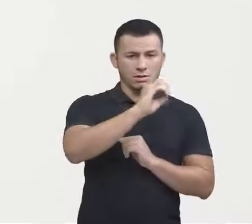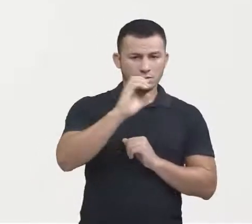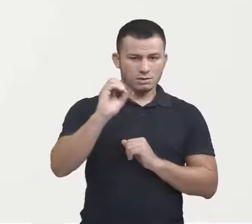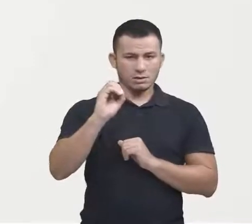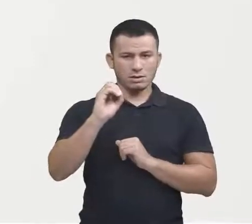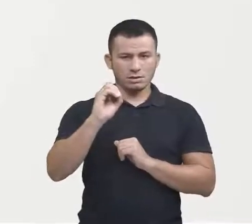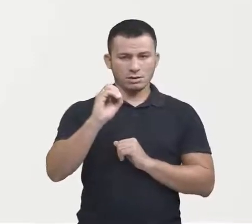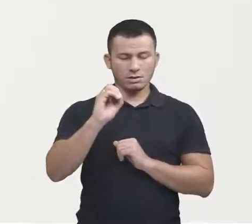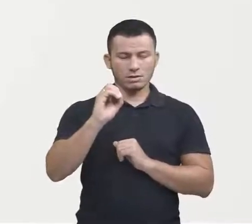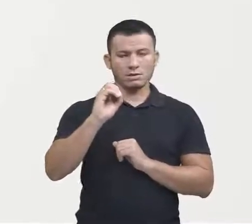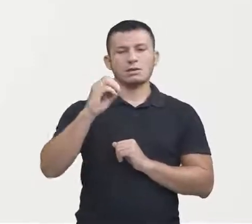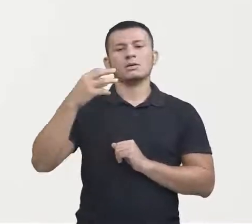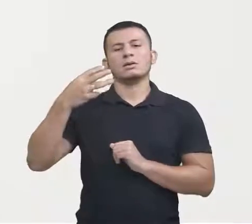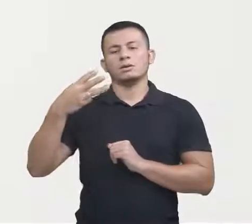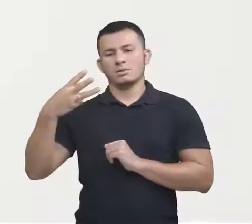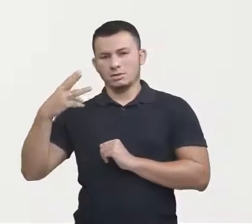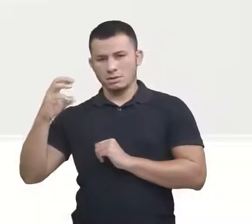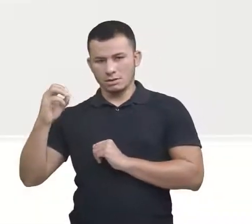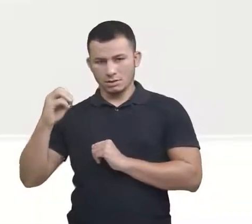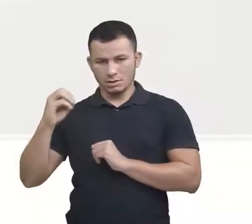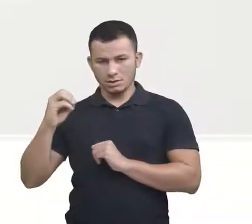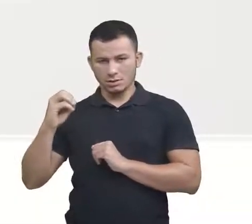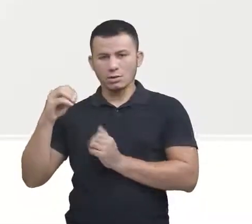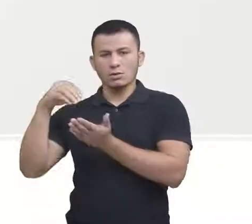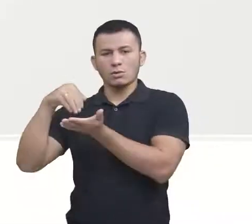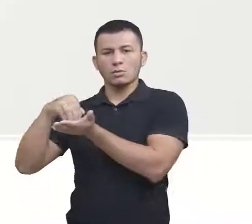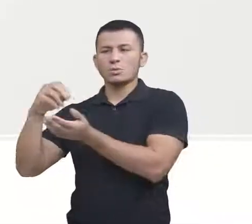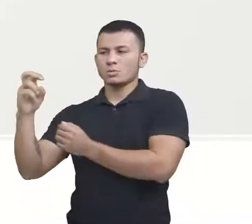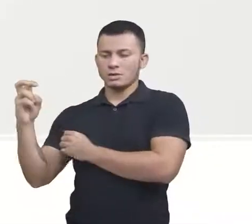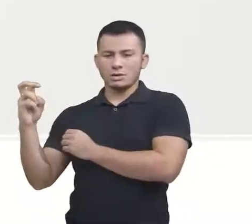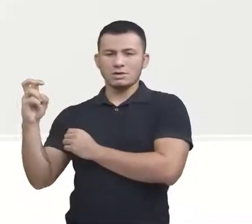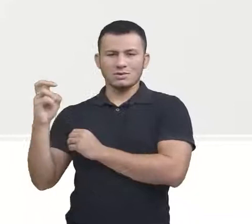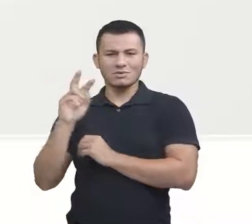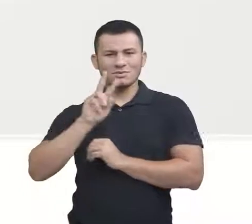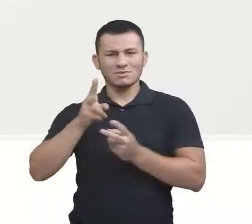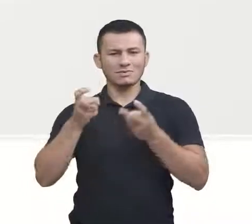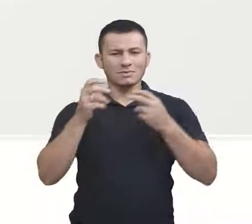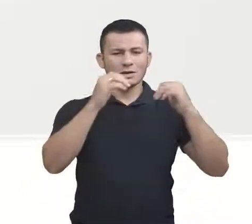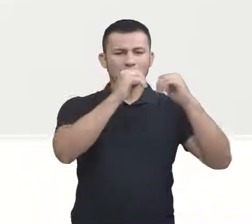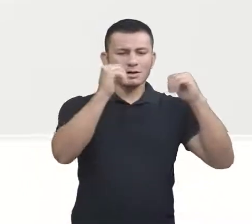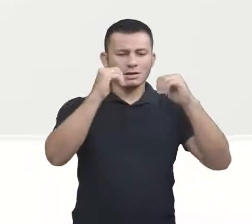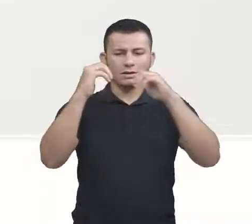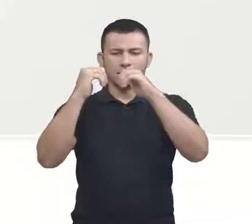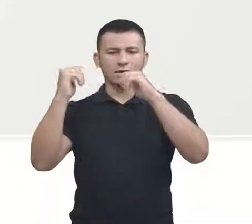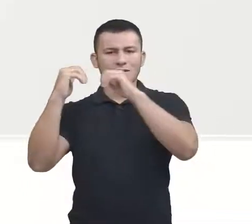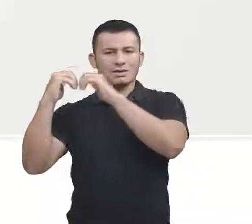depois 30 depois cinco